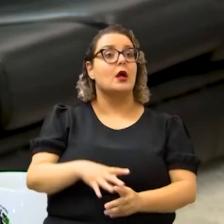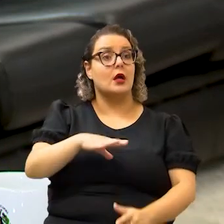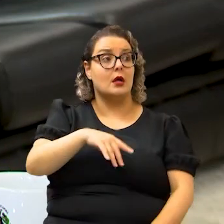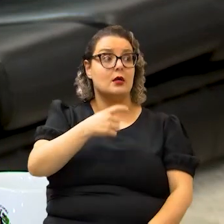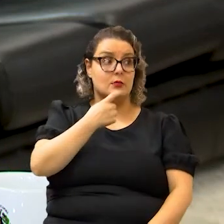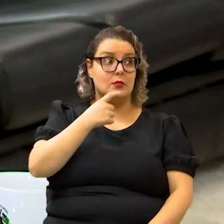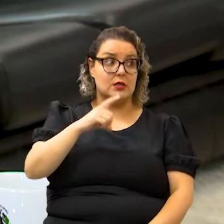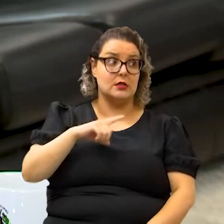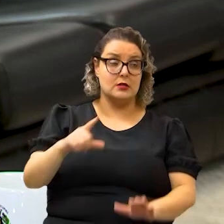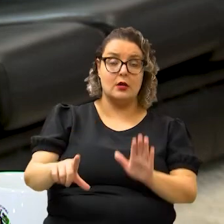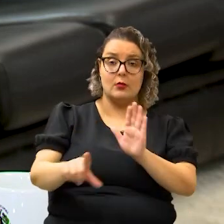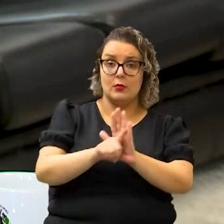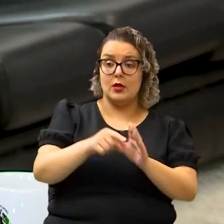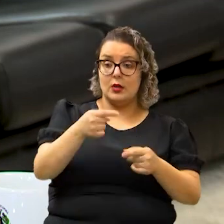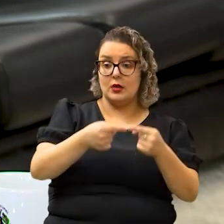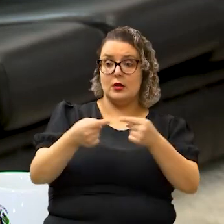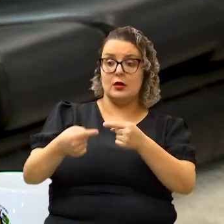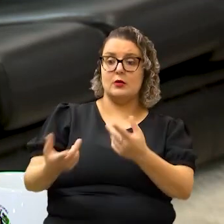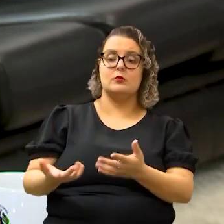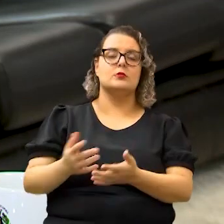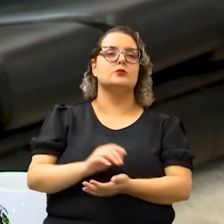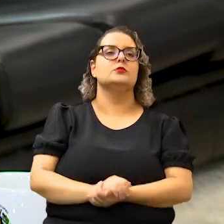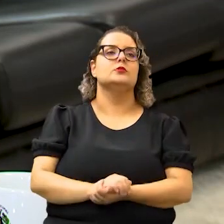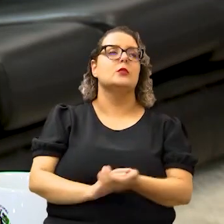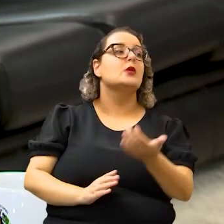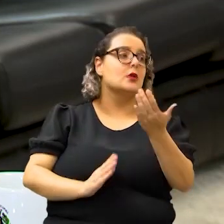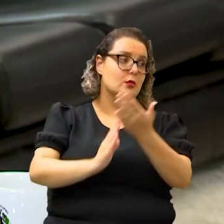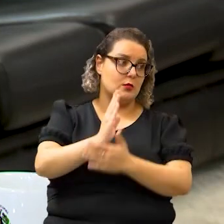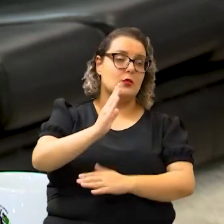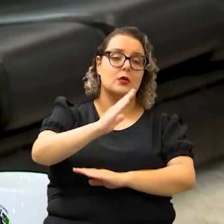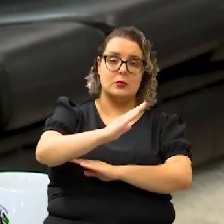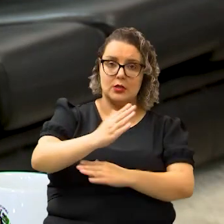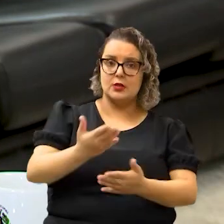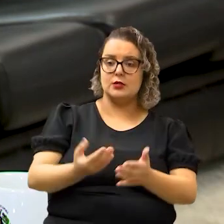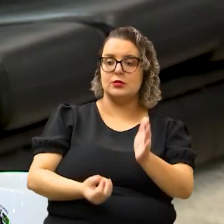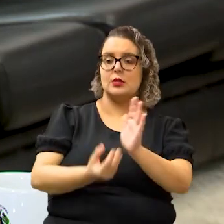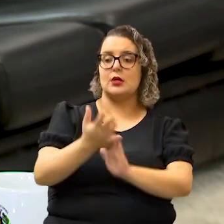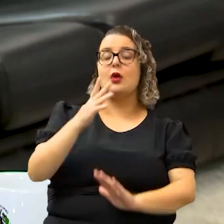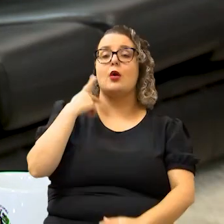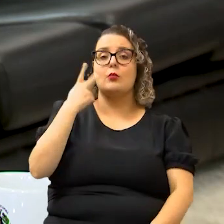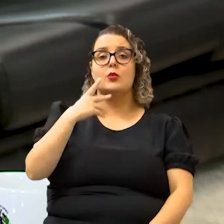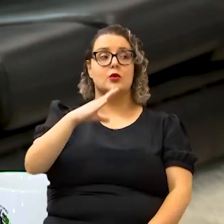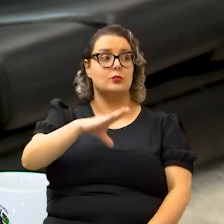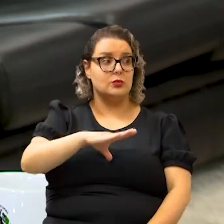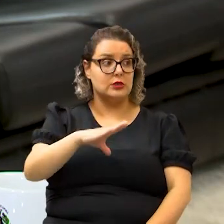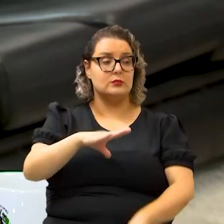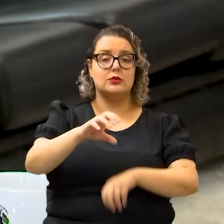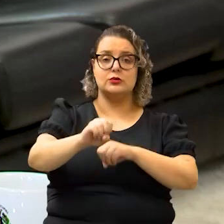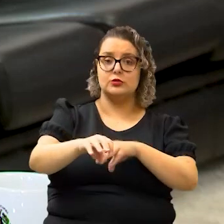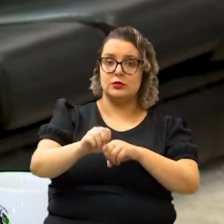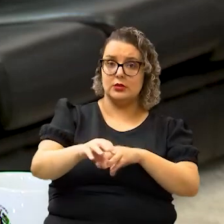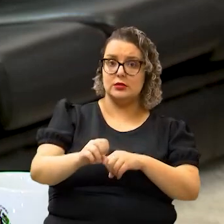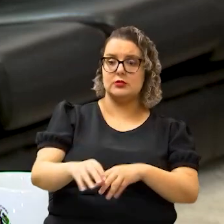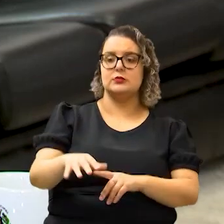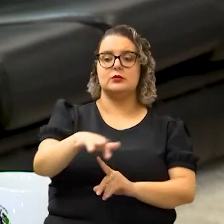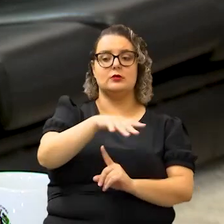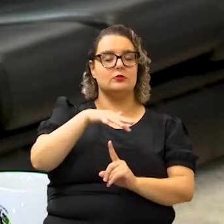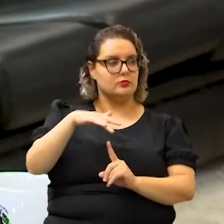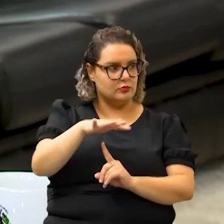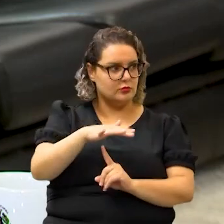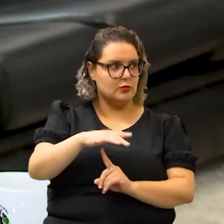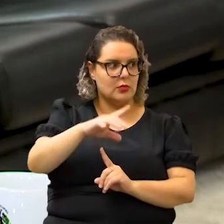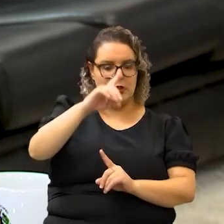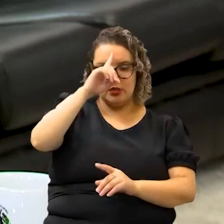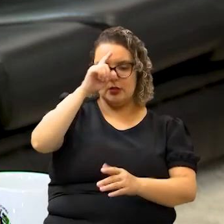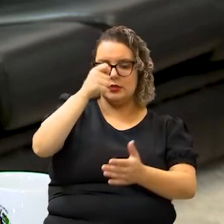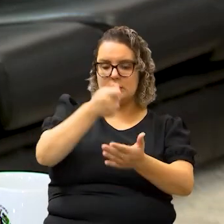climáticas. Campinas possui uma lei que foi discutida, debatida, aprovada pela Câmara, que institui a Política Municipal de Educação